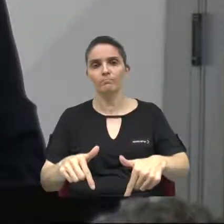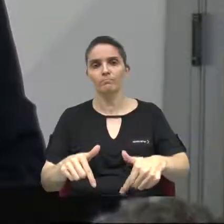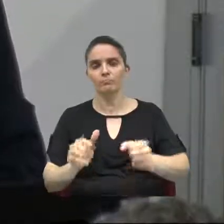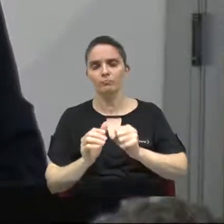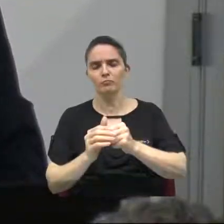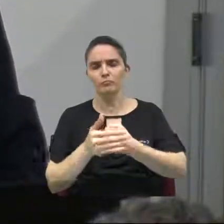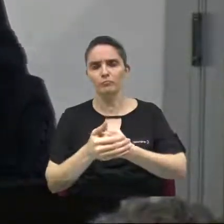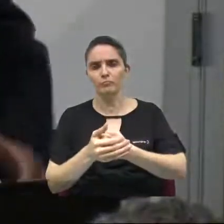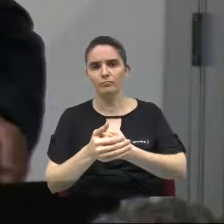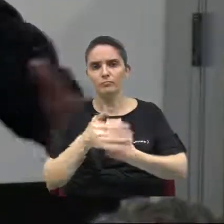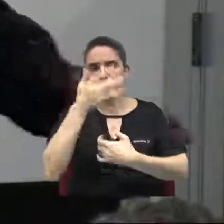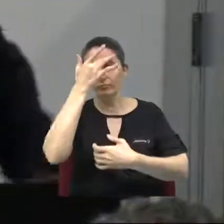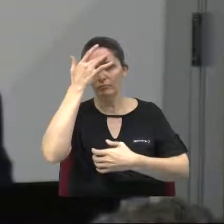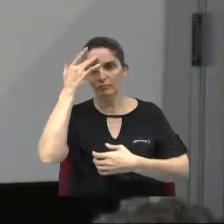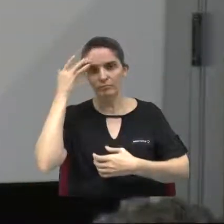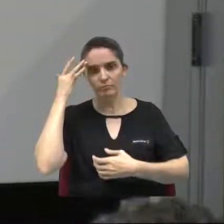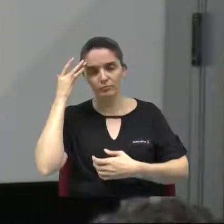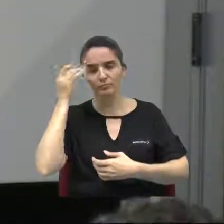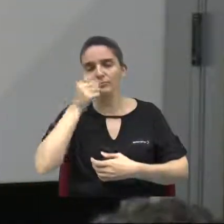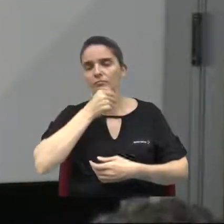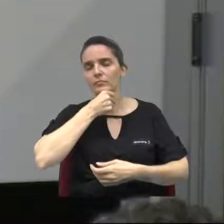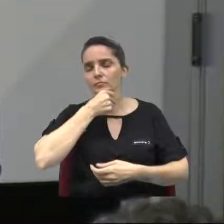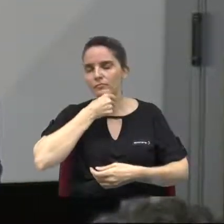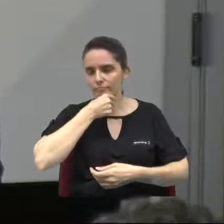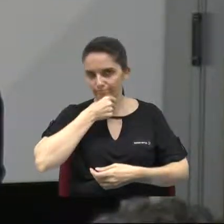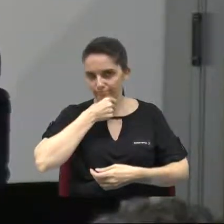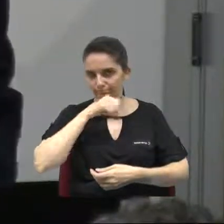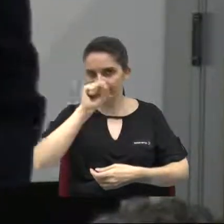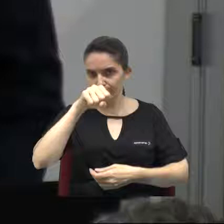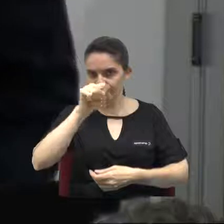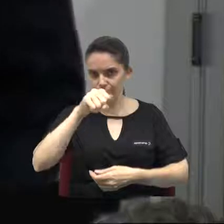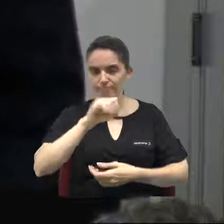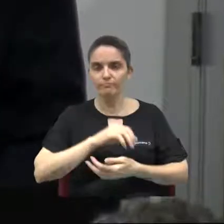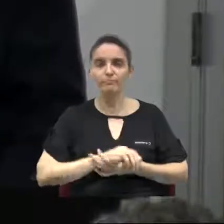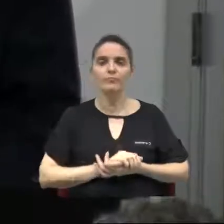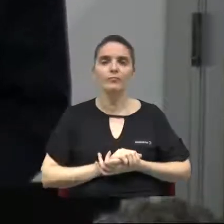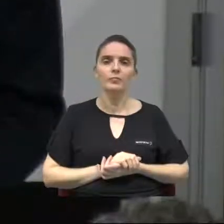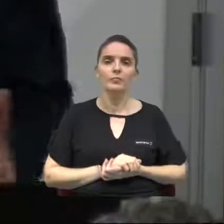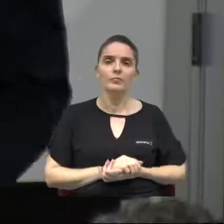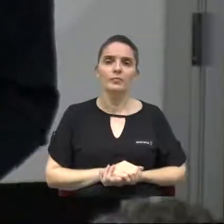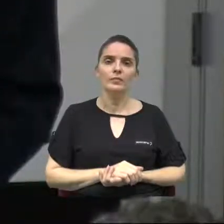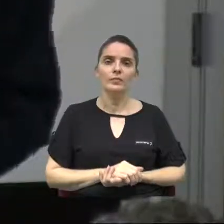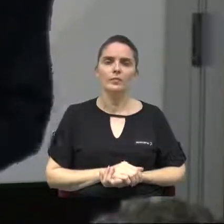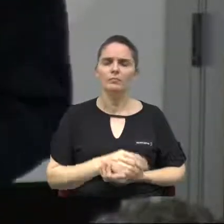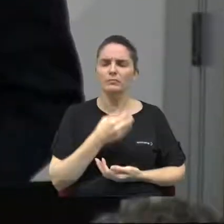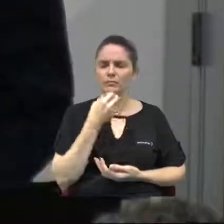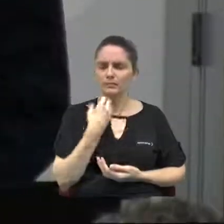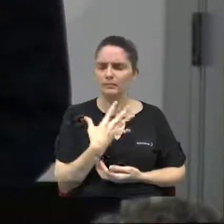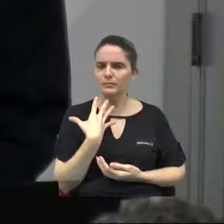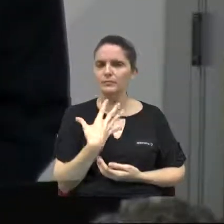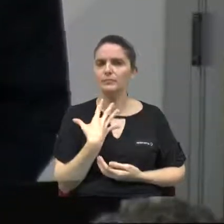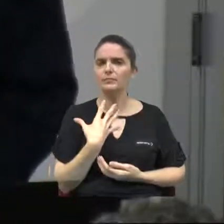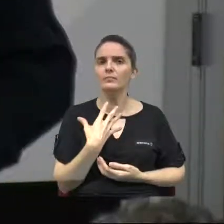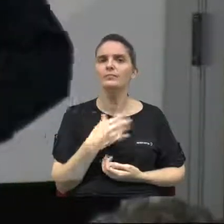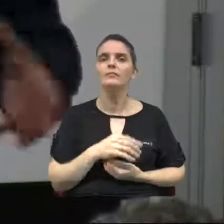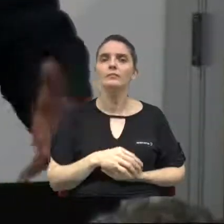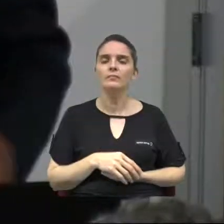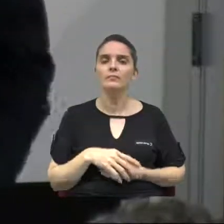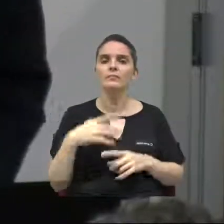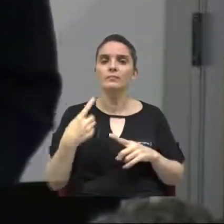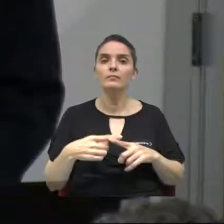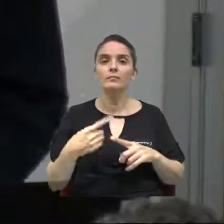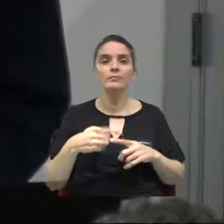defender as pessoas mais idosas. Fruto notável provavelmente, da atuação sua como médico